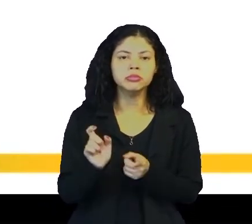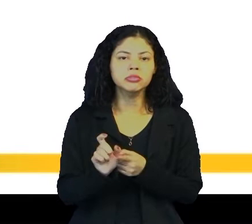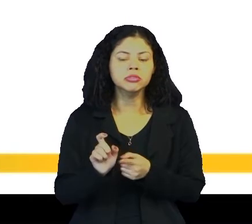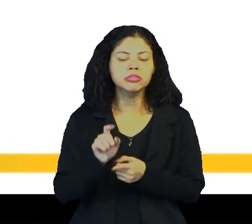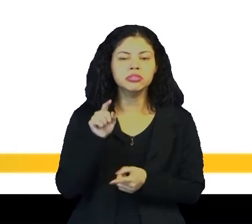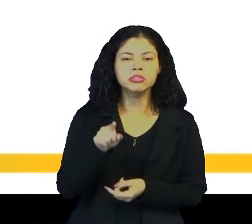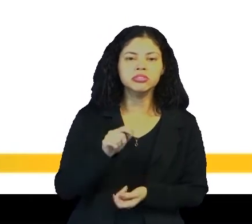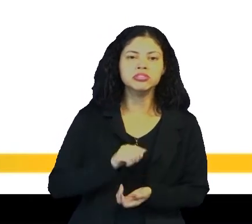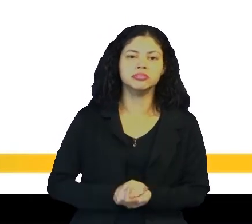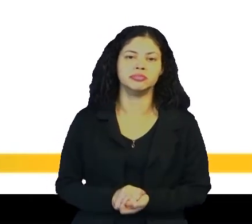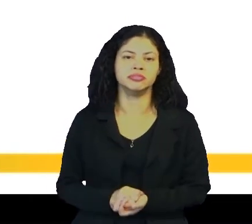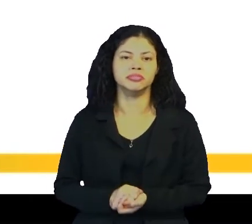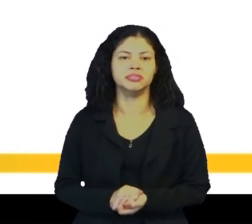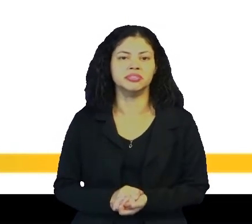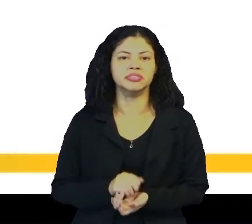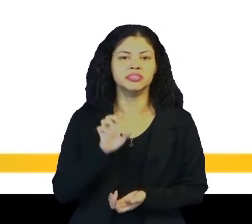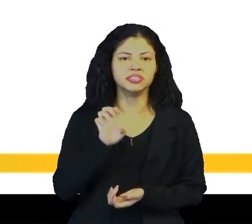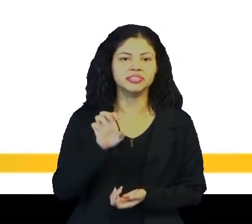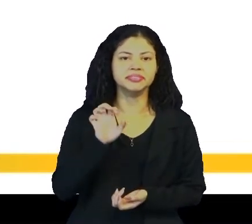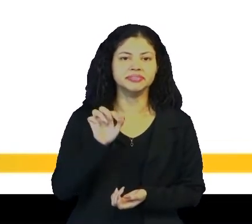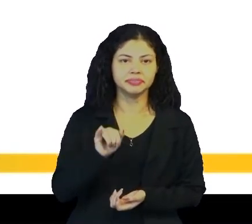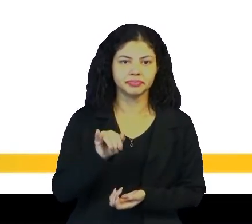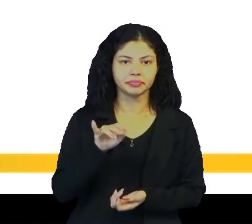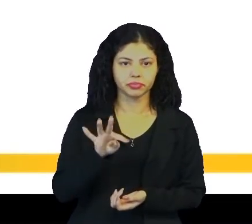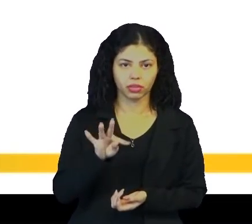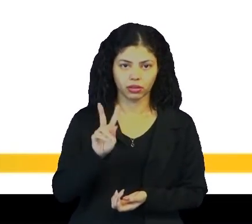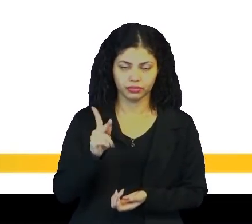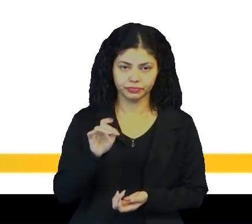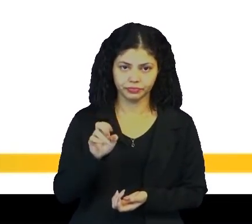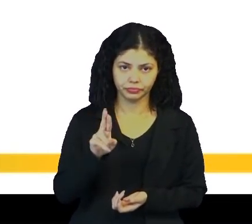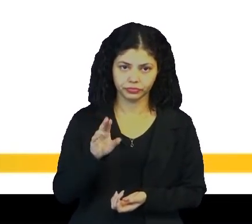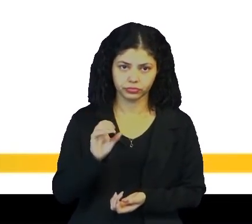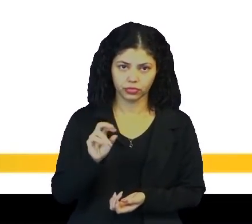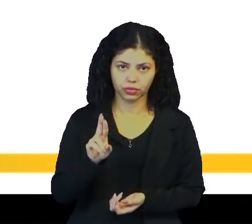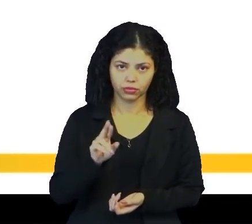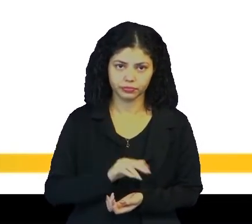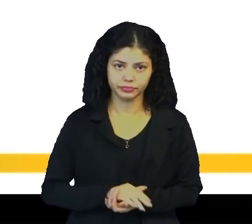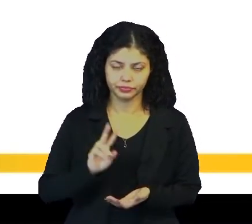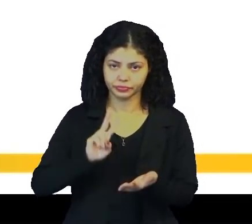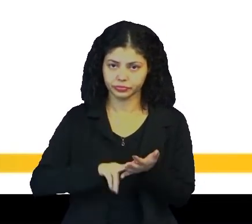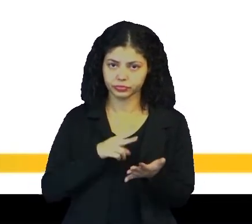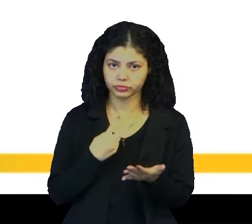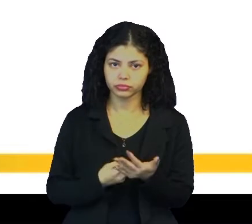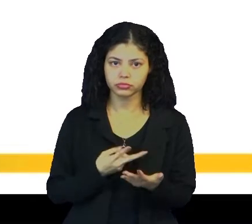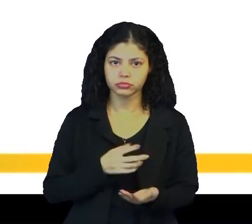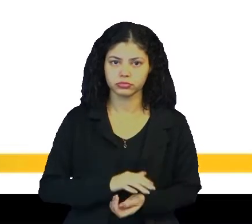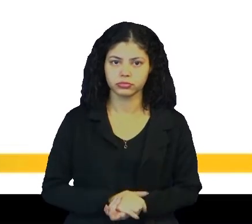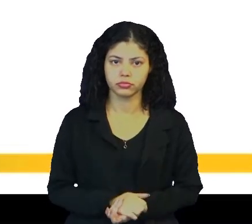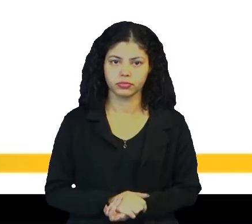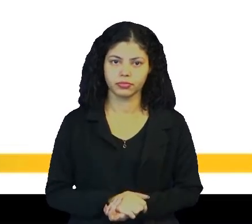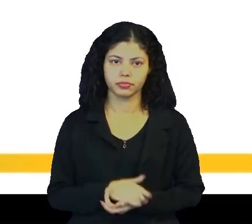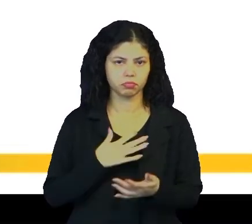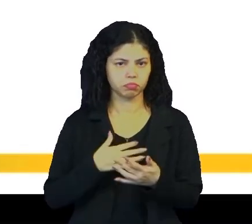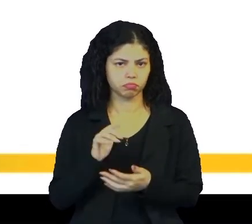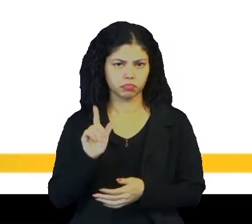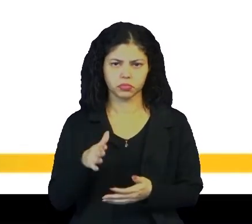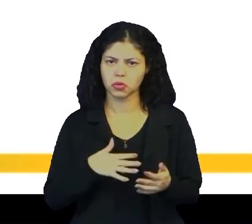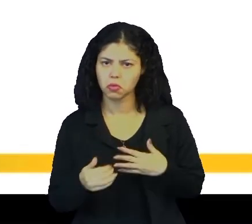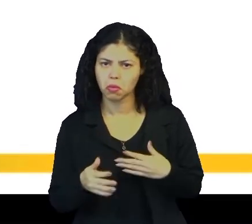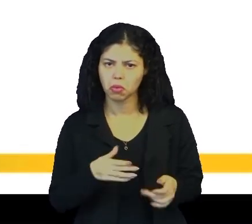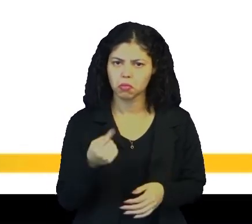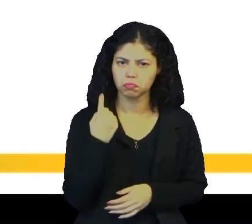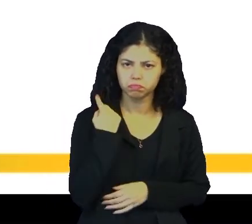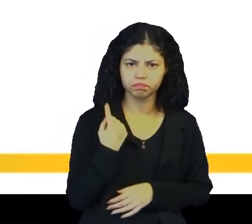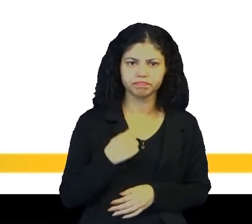E nós temos também either, or, que aí traduzido ficaria qualquer um, ou, e